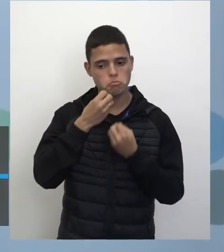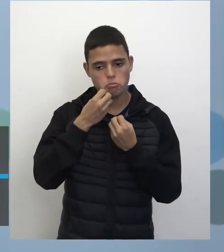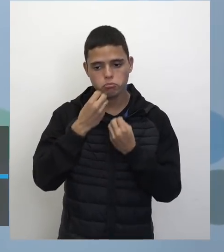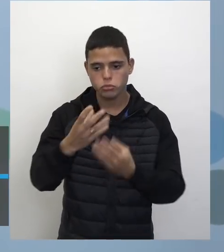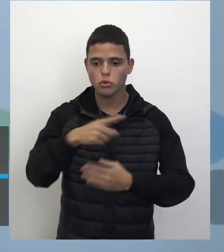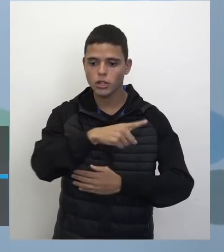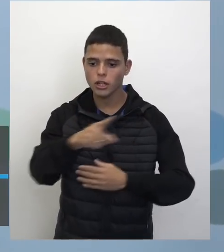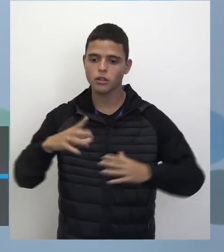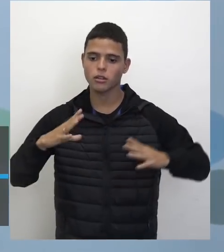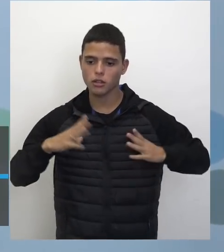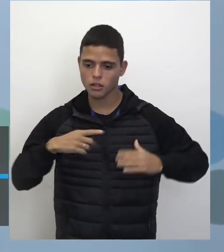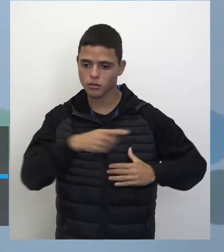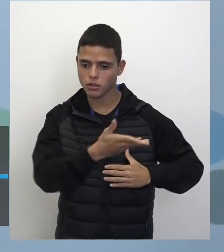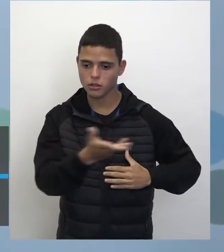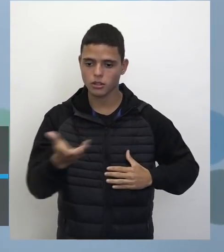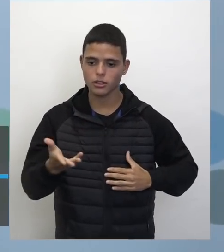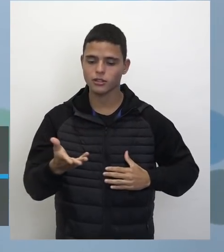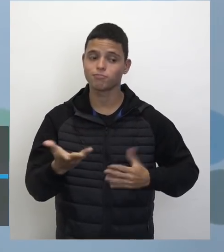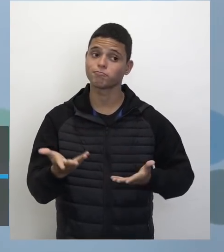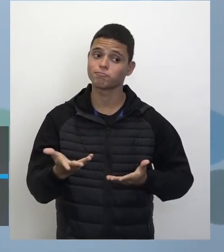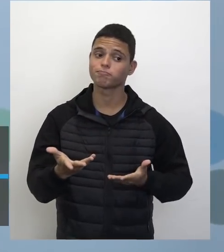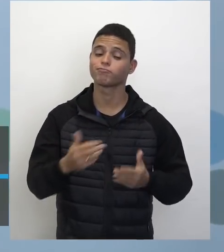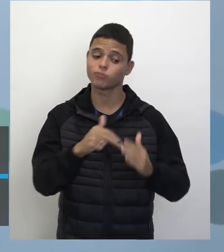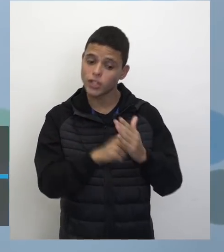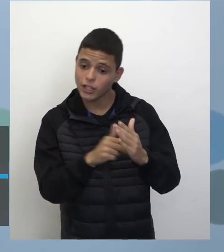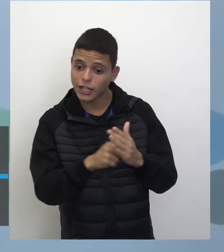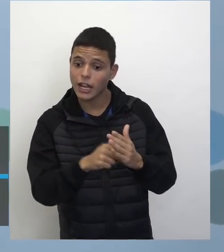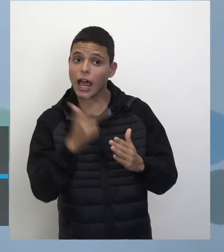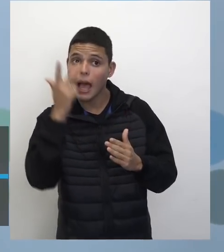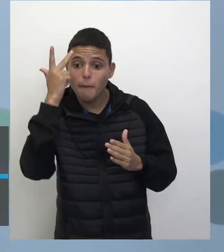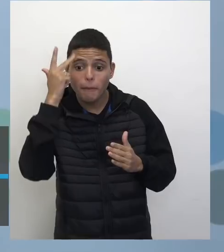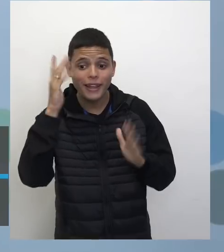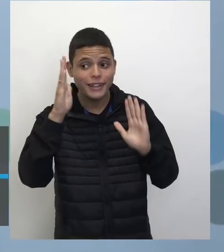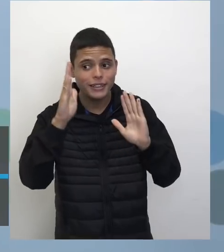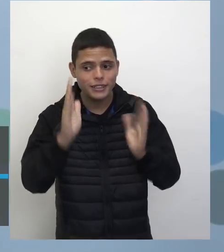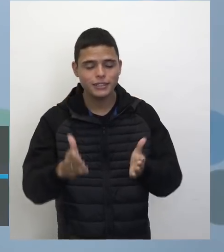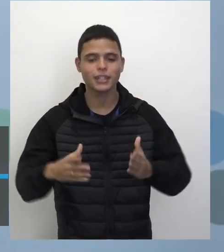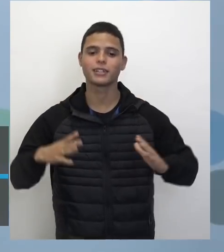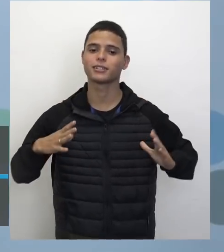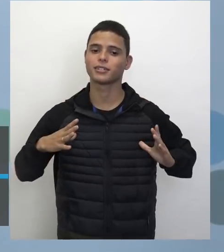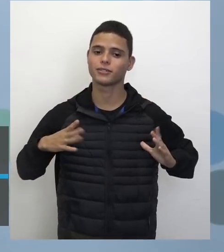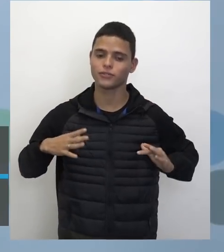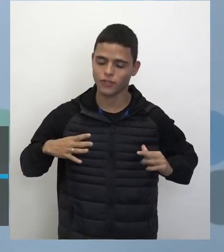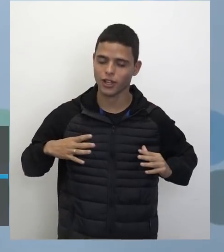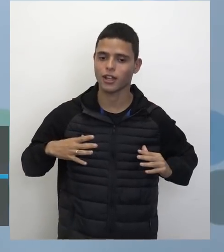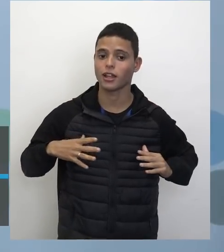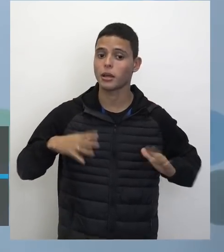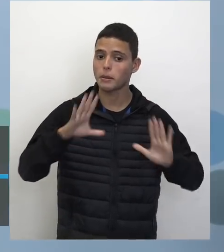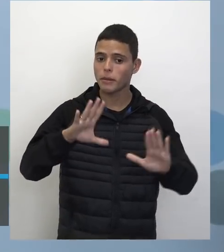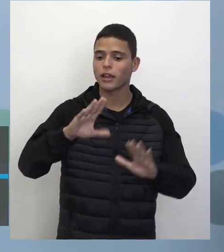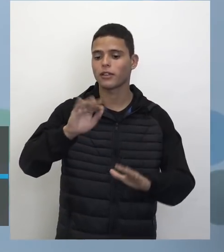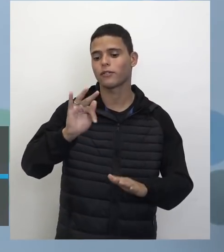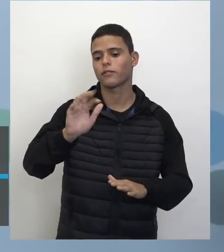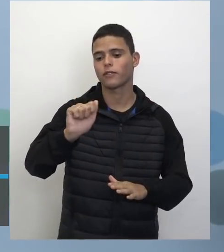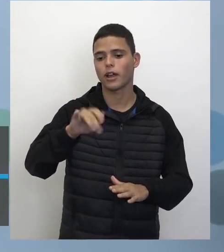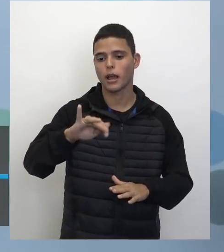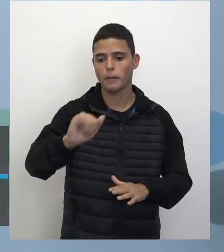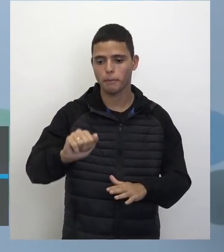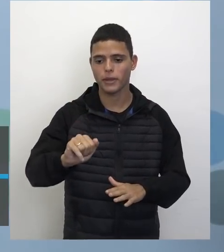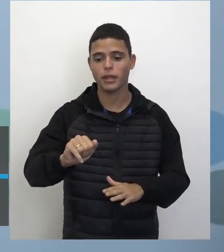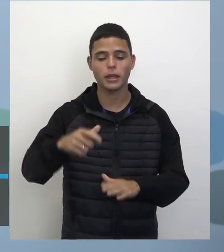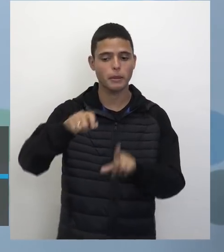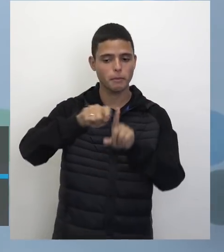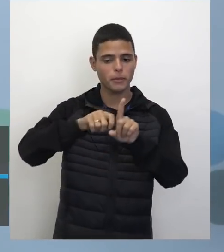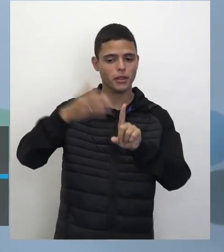contar um segredo. Eu vou sair de férias amanhã. Fabi, não. Fabi saiu mês passado. Mês passado, Fabi?